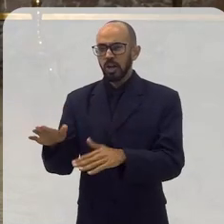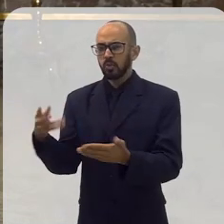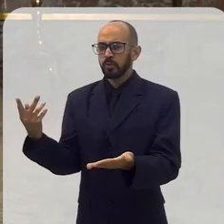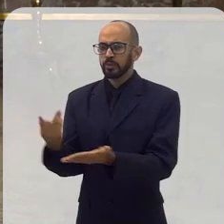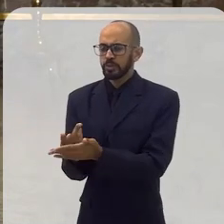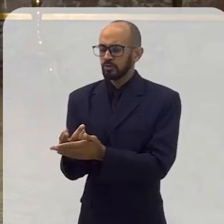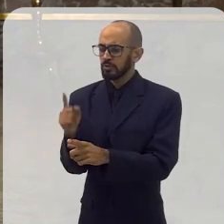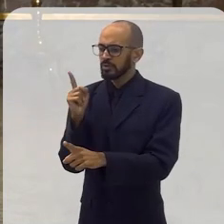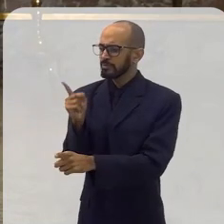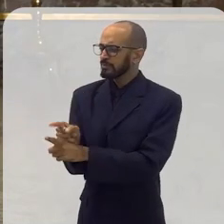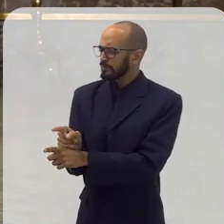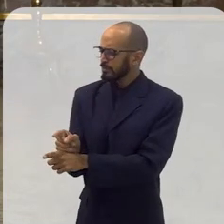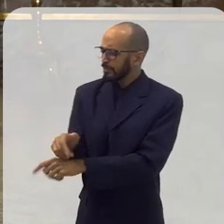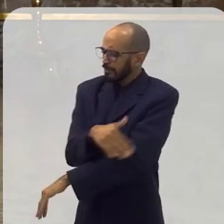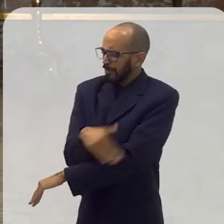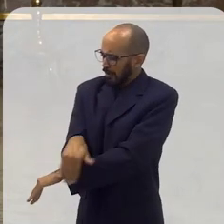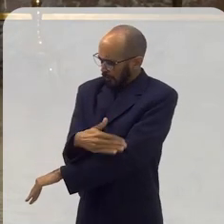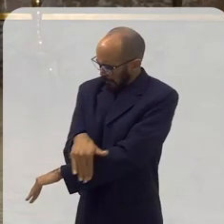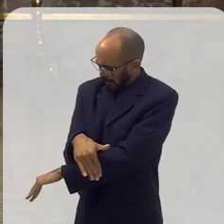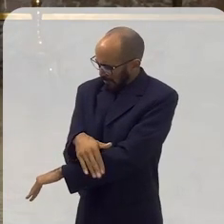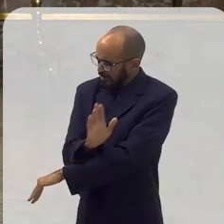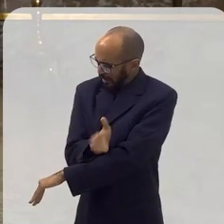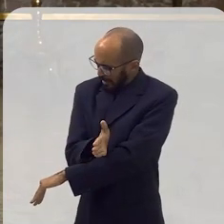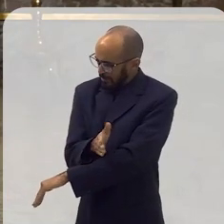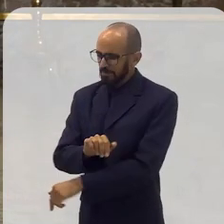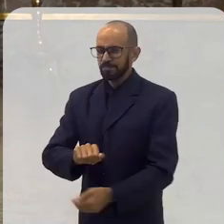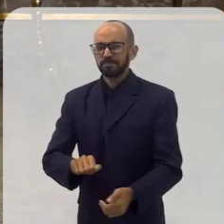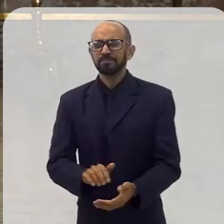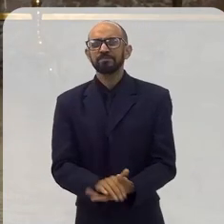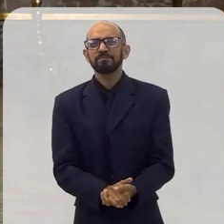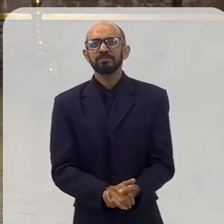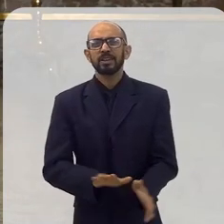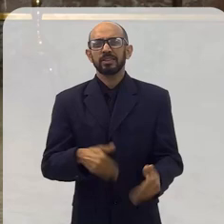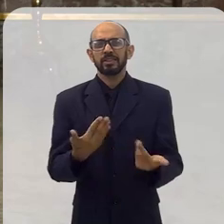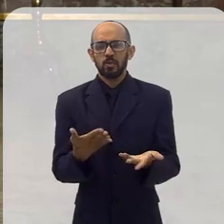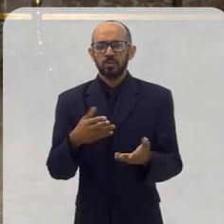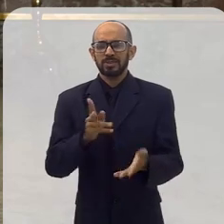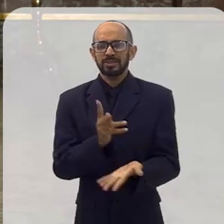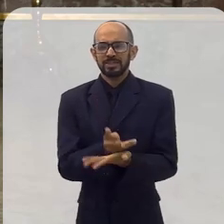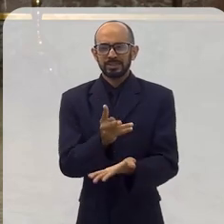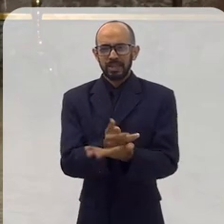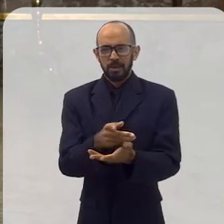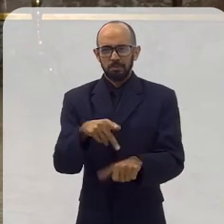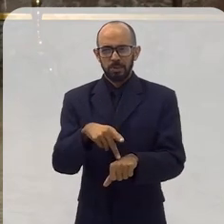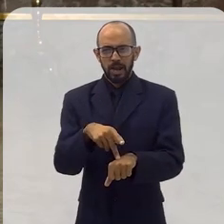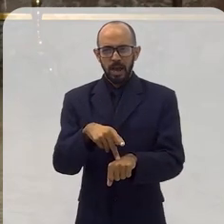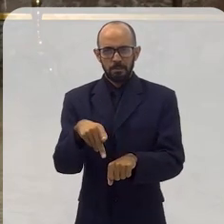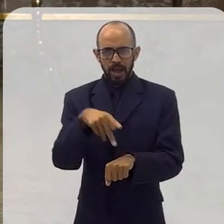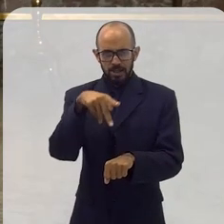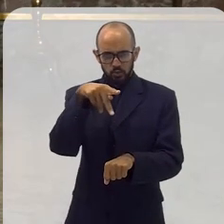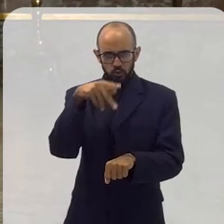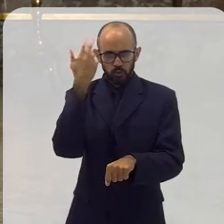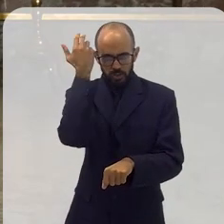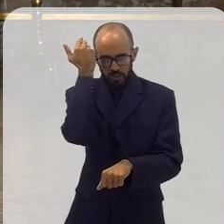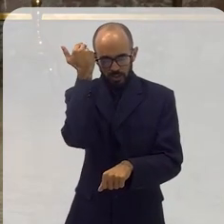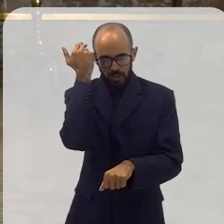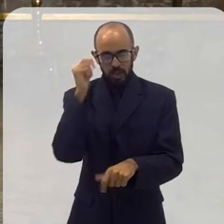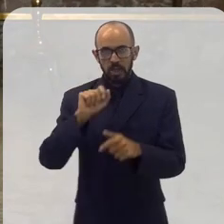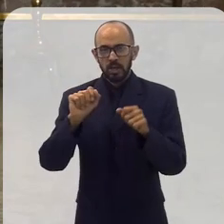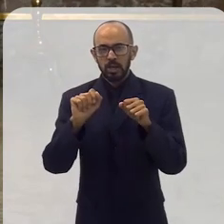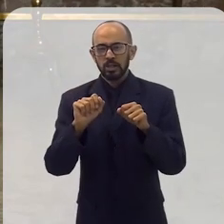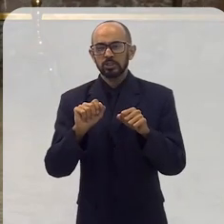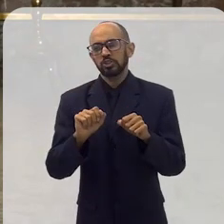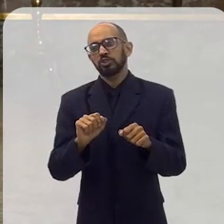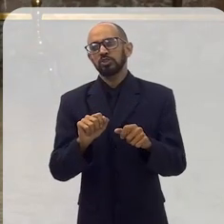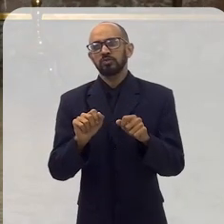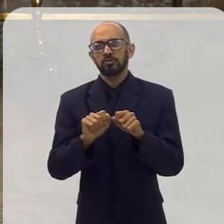Sim. Já aconteceu de vocês se encontrarem na rua? Sempre a Páscoa nossa